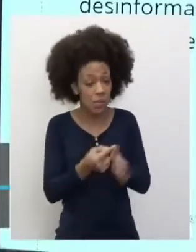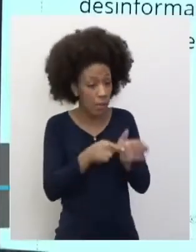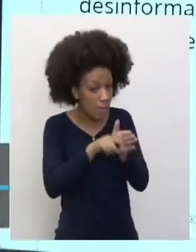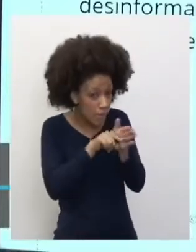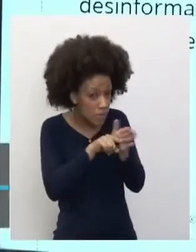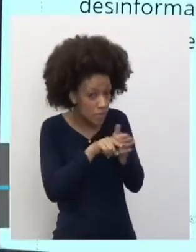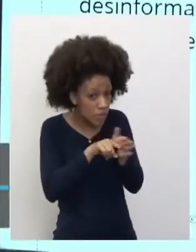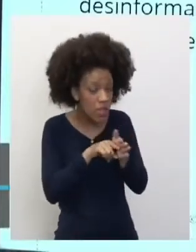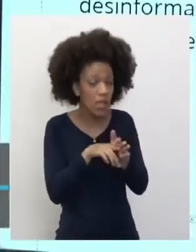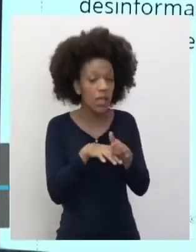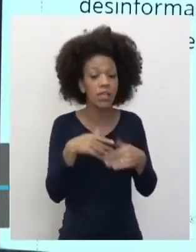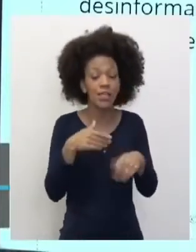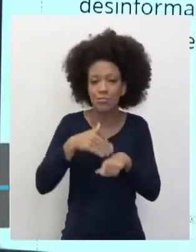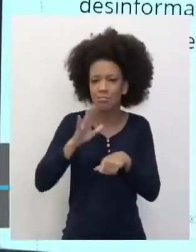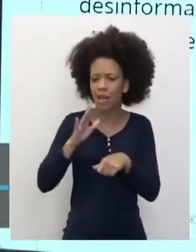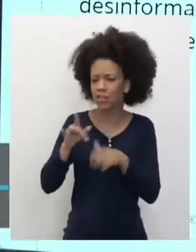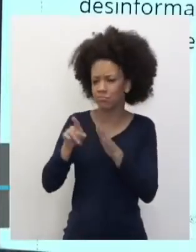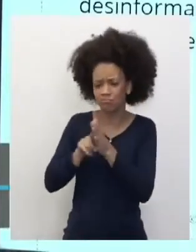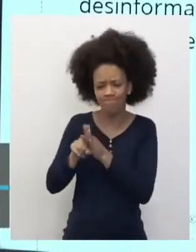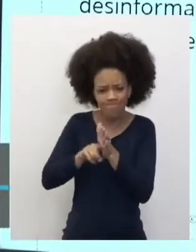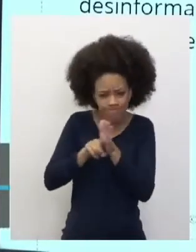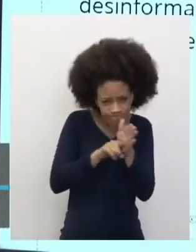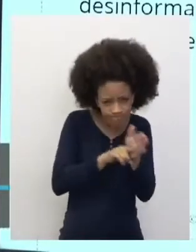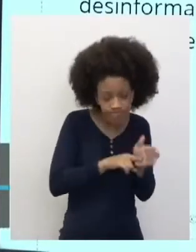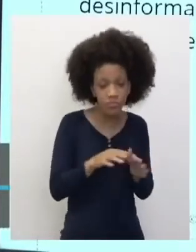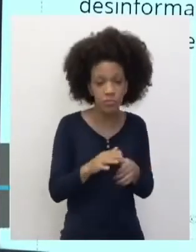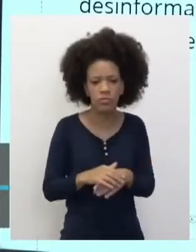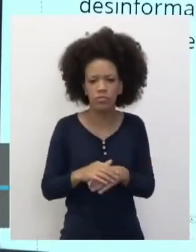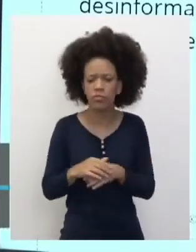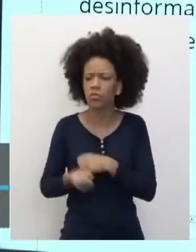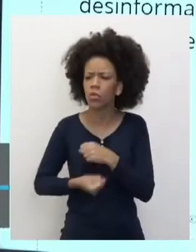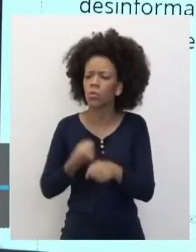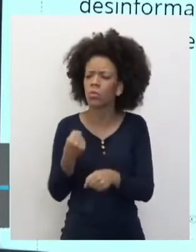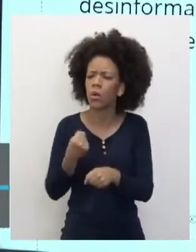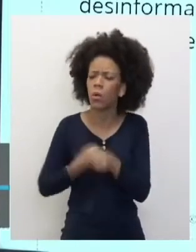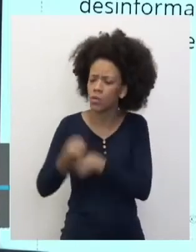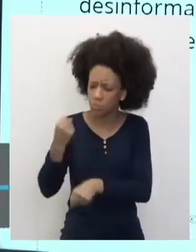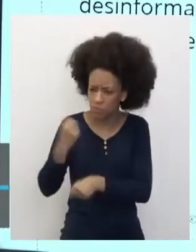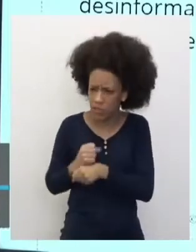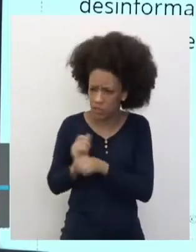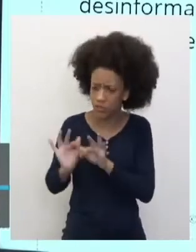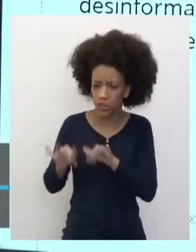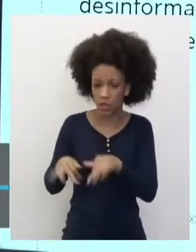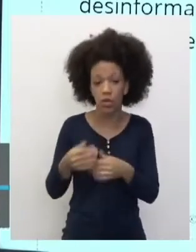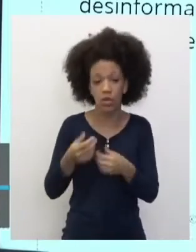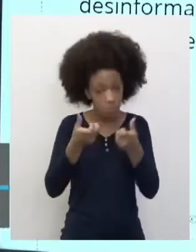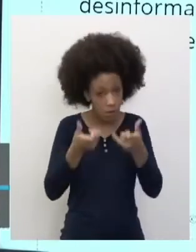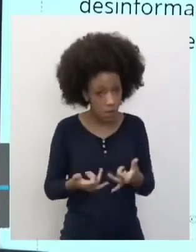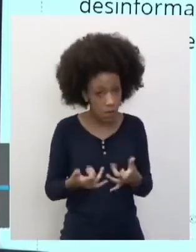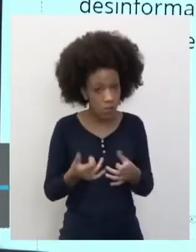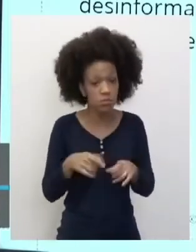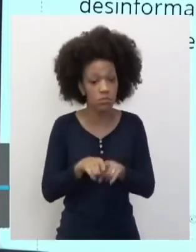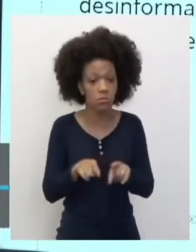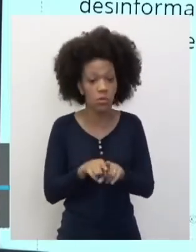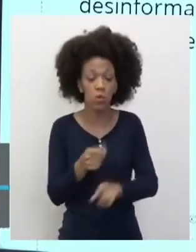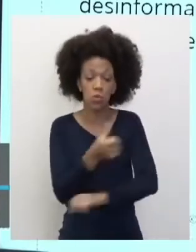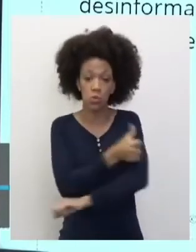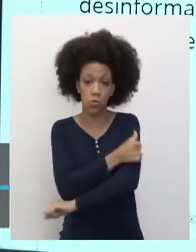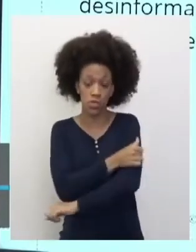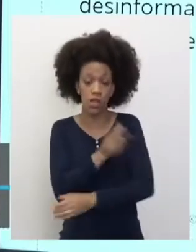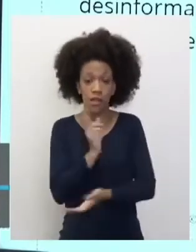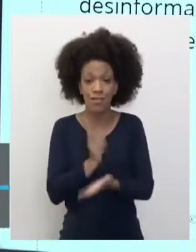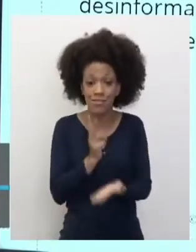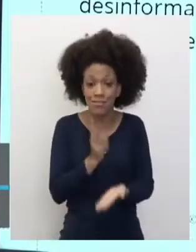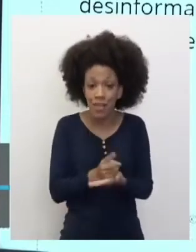E mais de uma fonte. O ano passado, no finalzinho, a gente falou um pouquinho sobre isso. Com o sexto ano mesmo, sempre